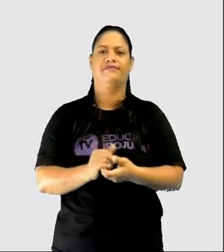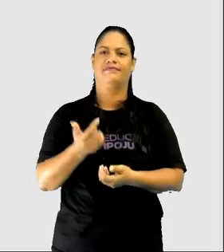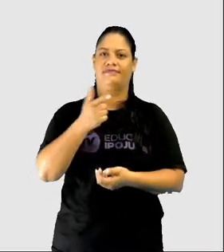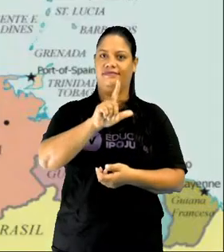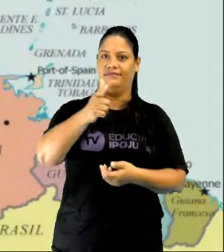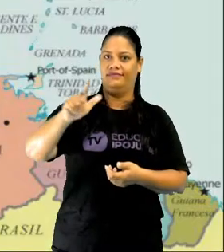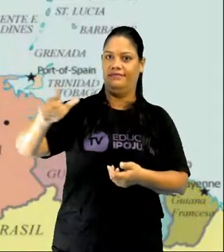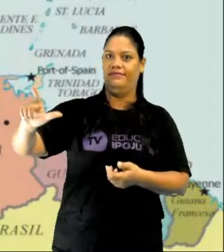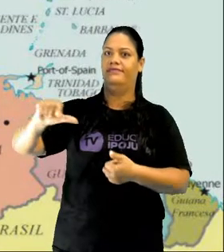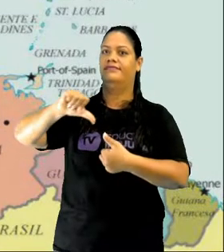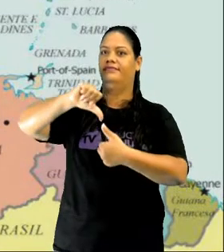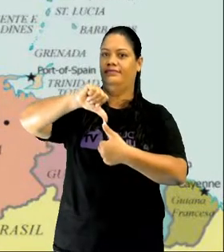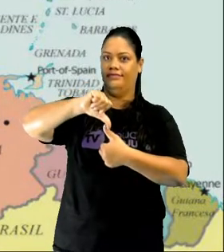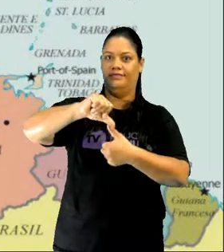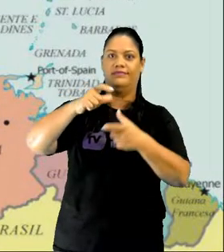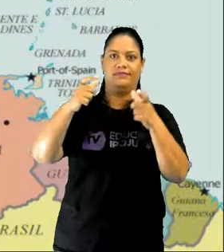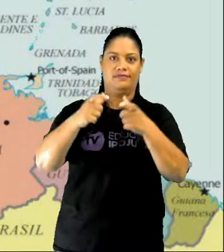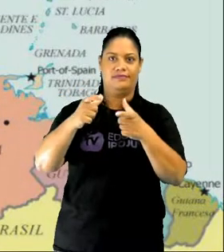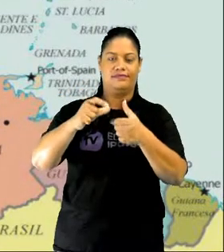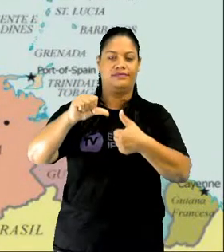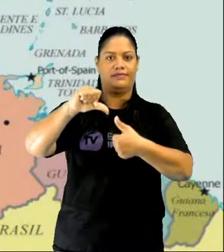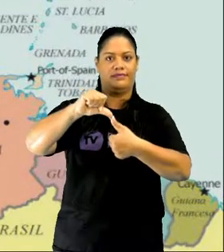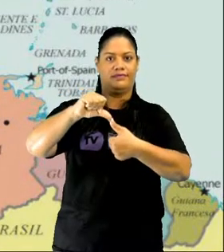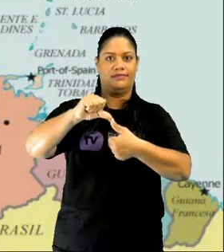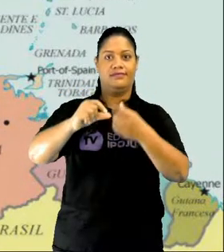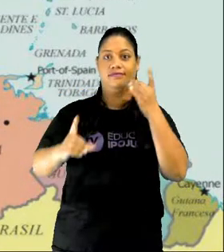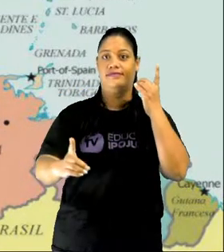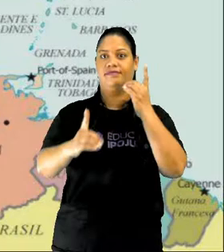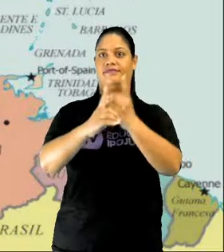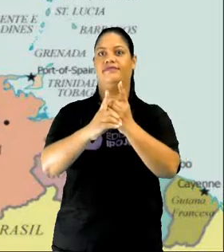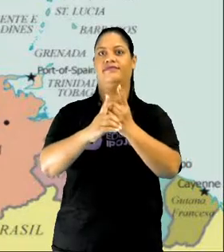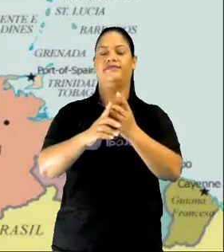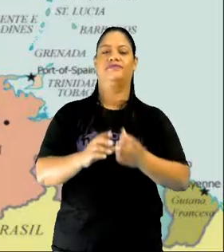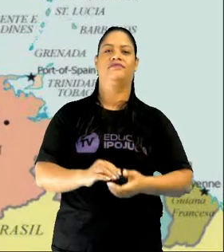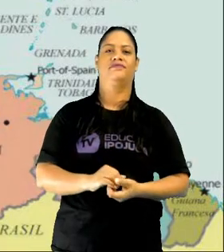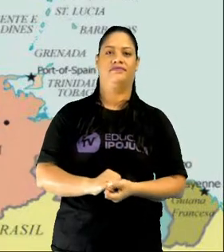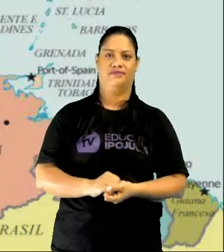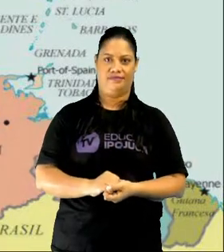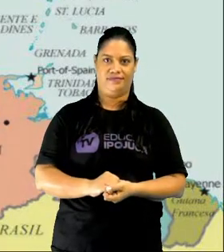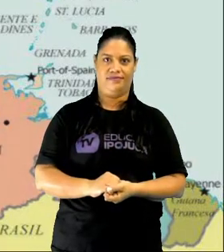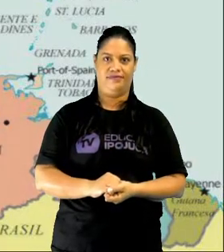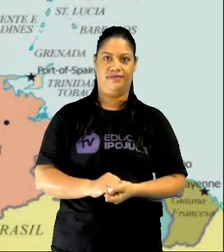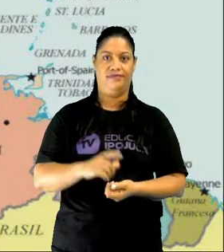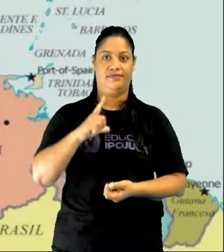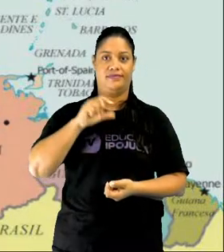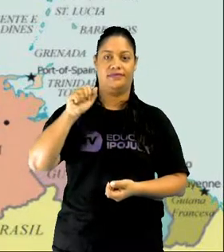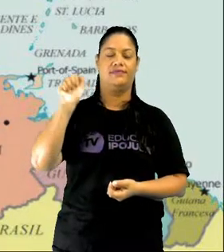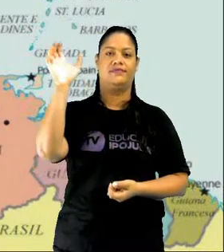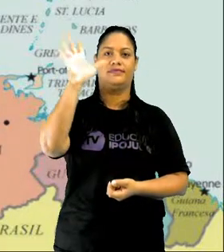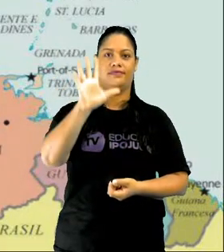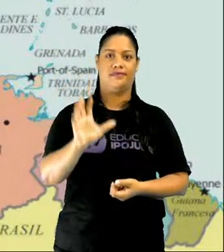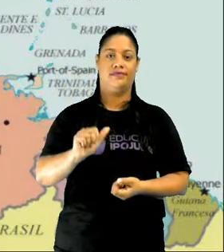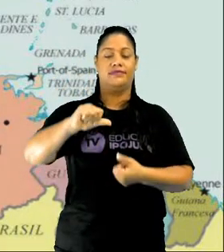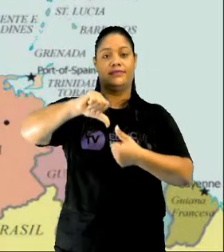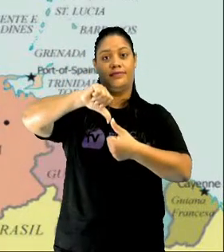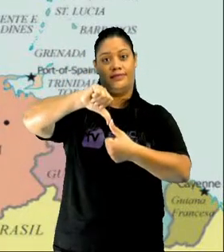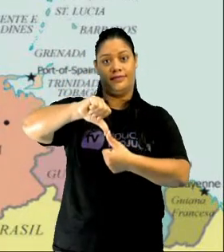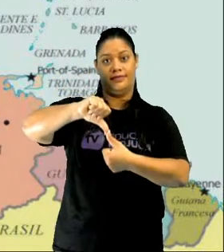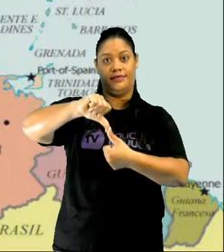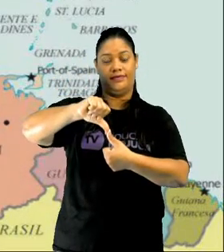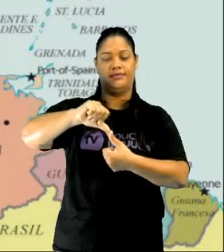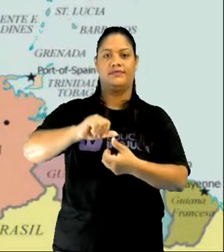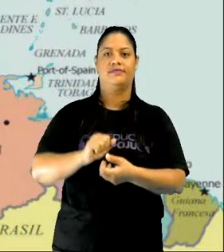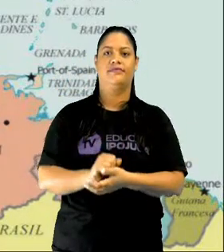outras Américas, uma área de ligação. Nós temos aqui o mapa da América Central, onde a gente